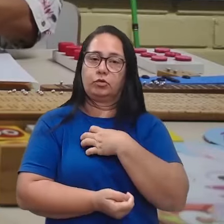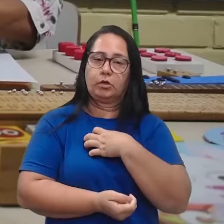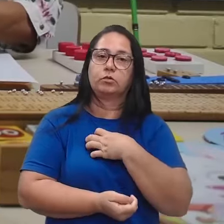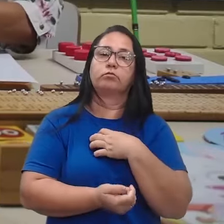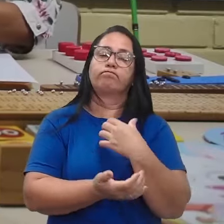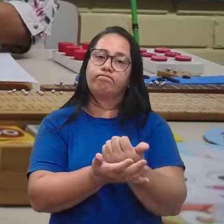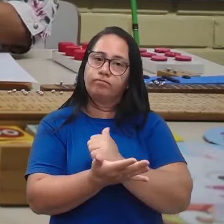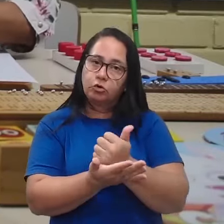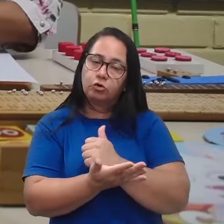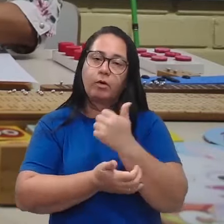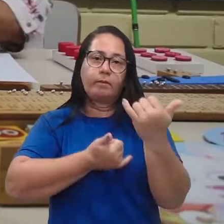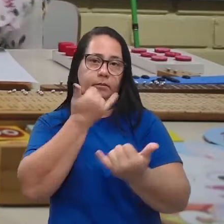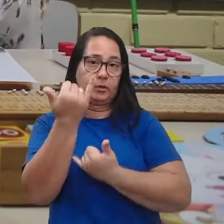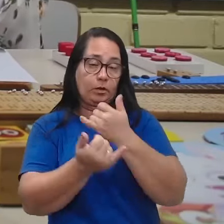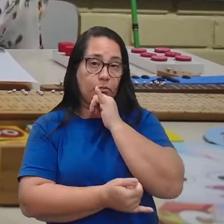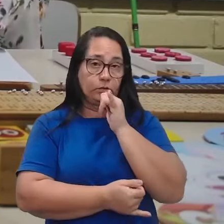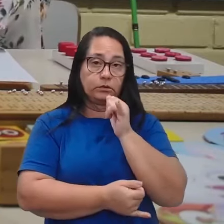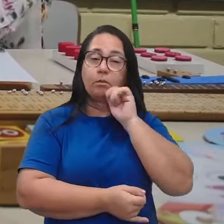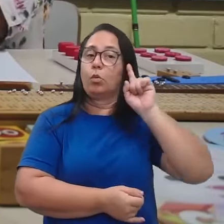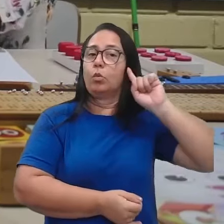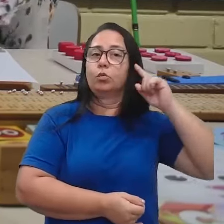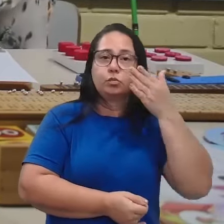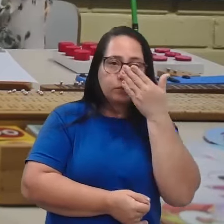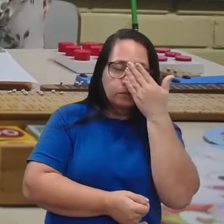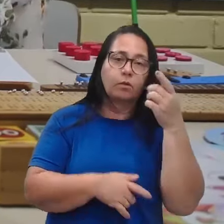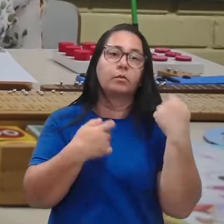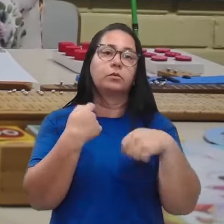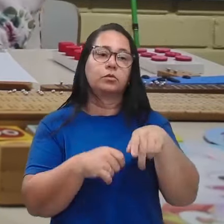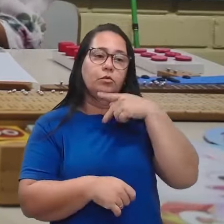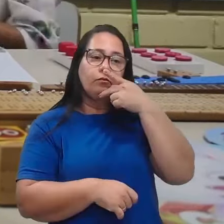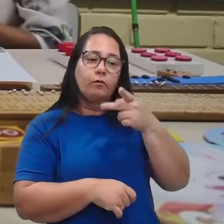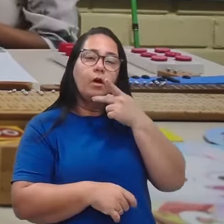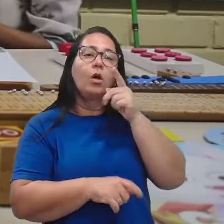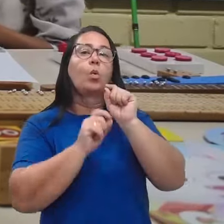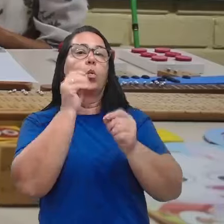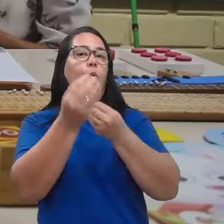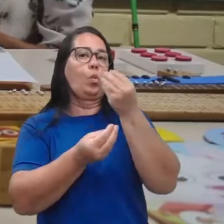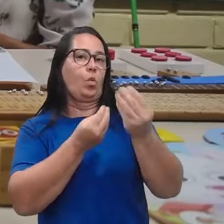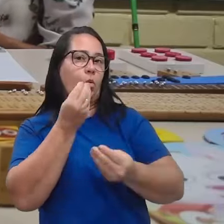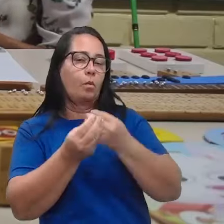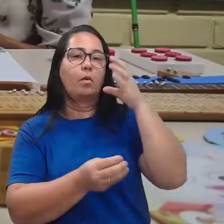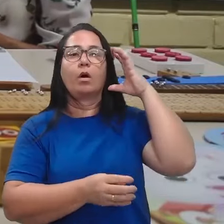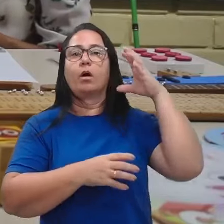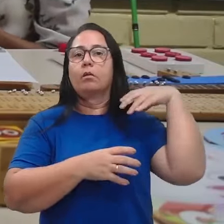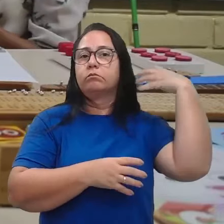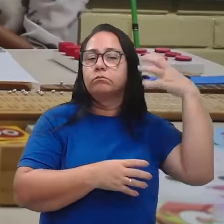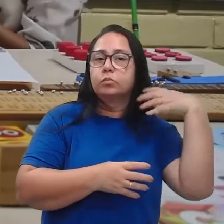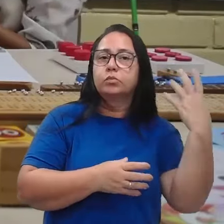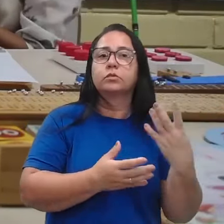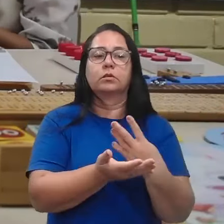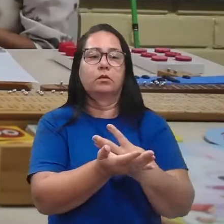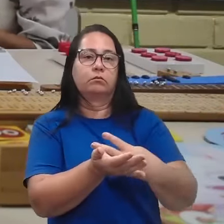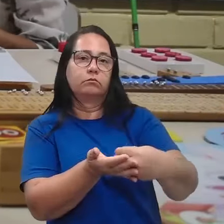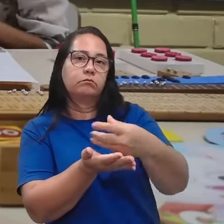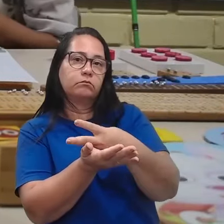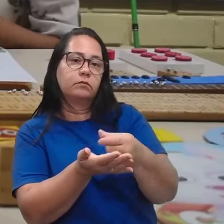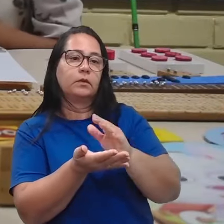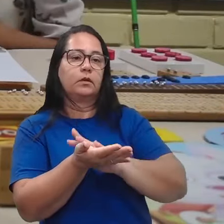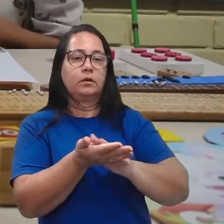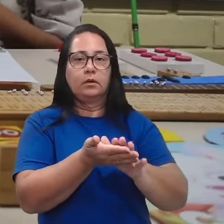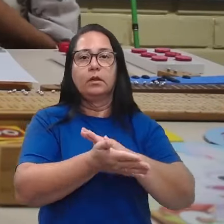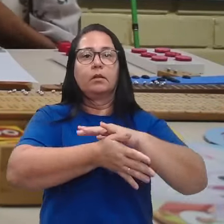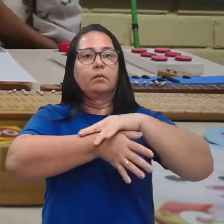ter que, no caso do surdo cego, eu vou ter que falar, colocando, cantando a carta e eu vou ter que fazer